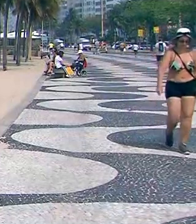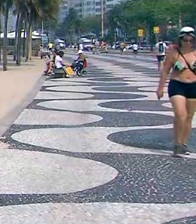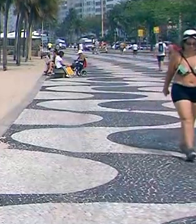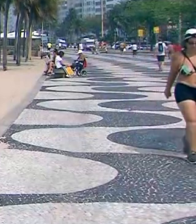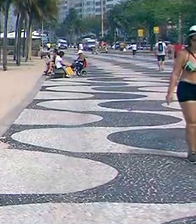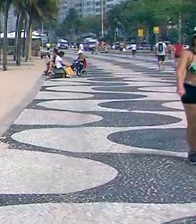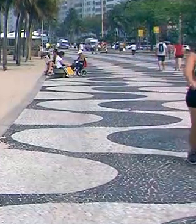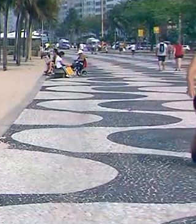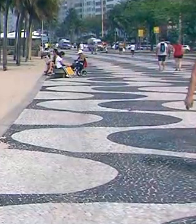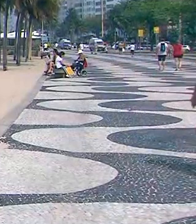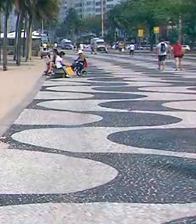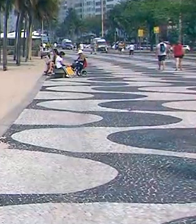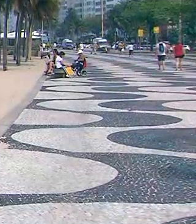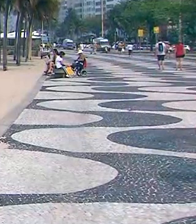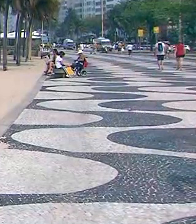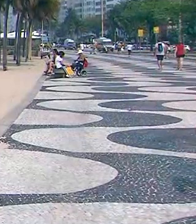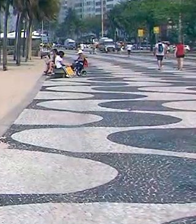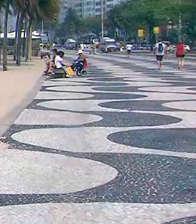Tchau.